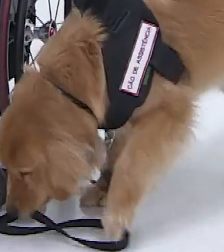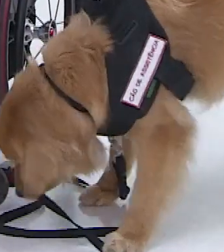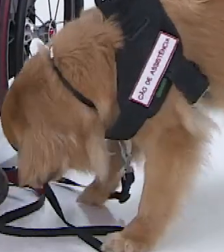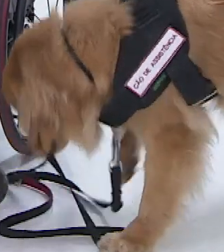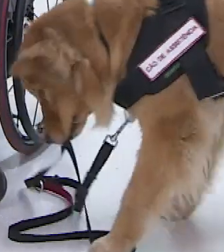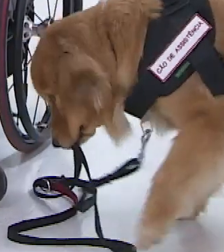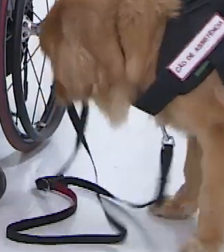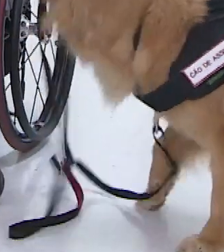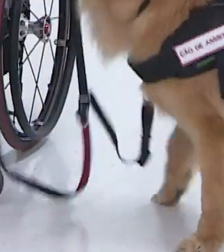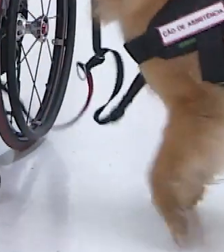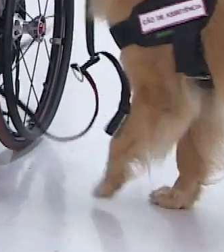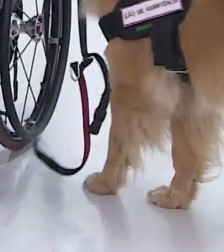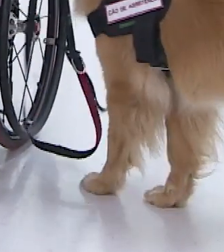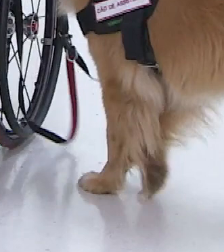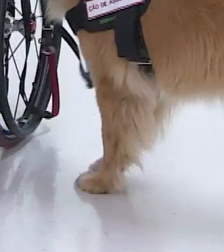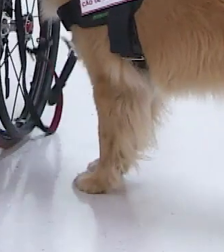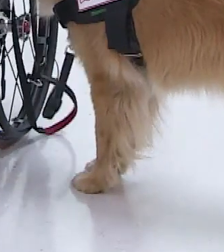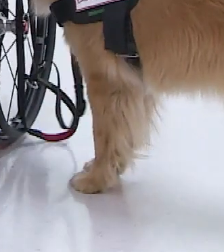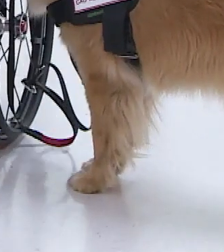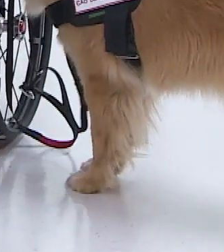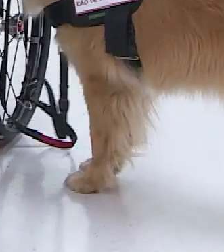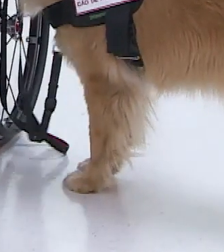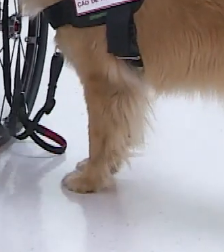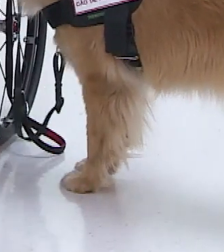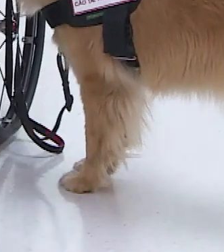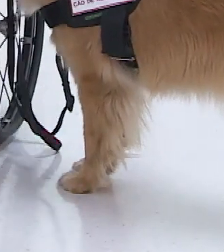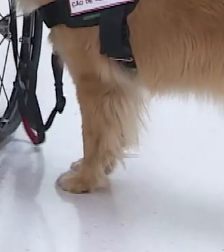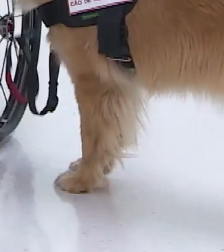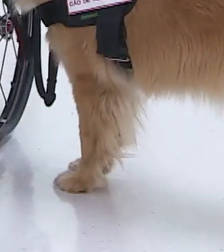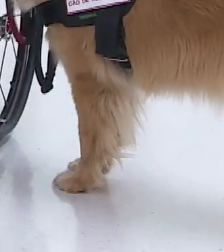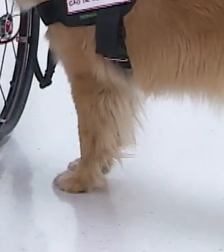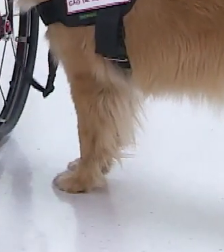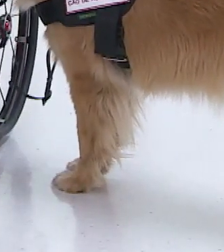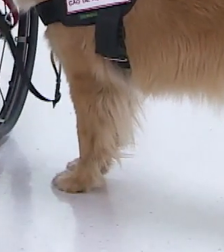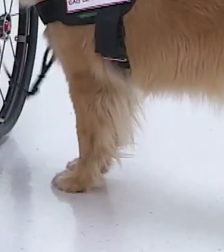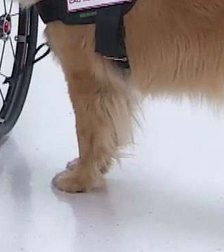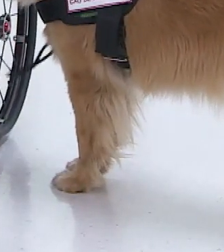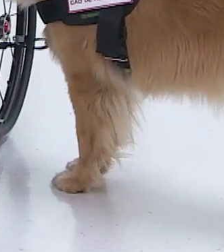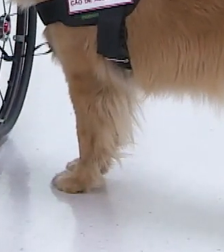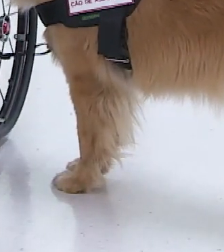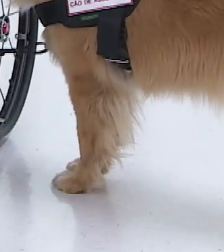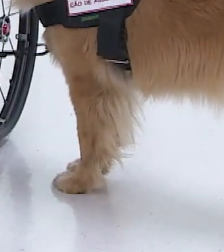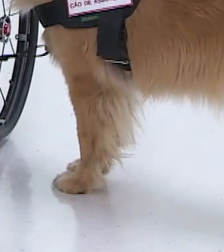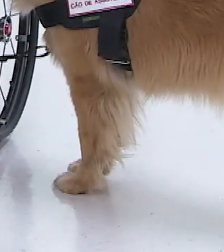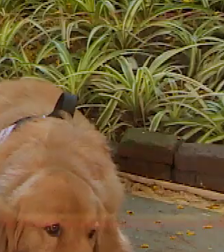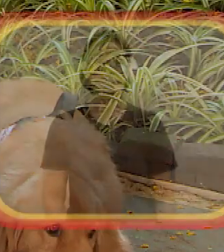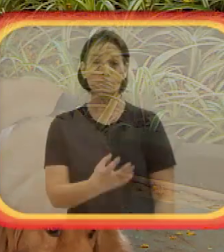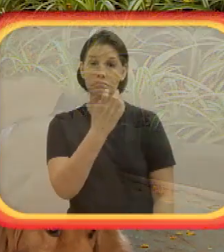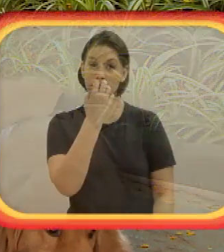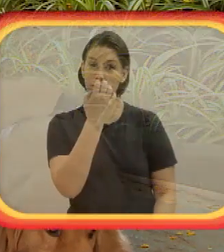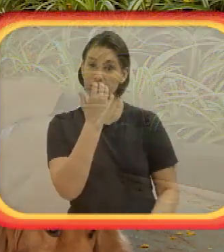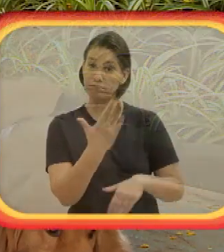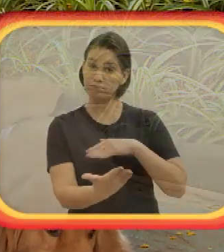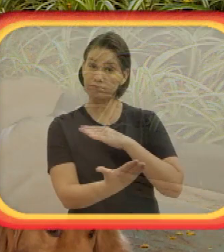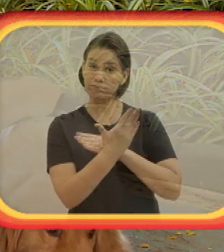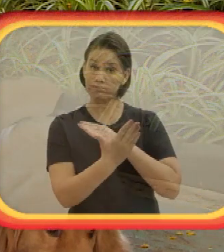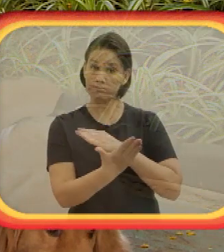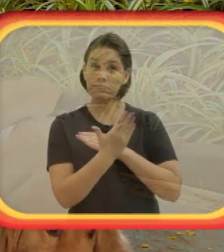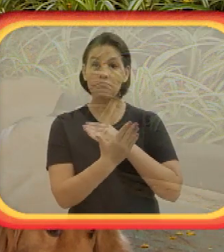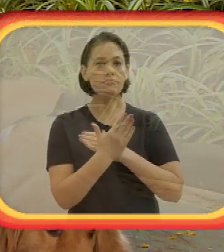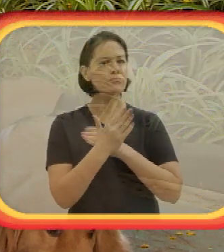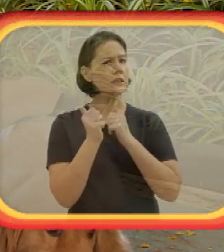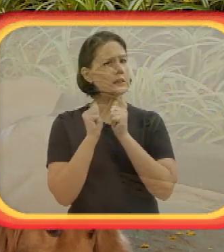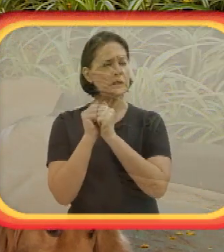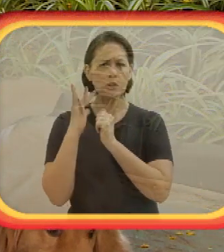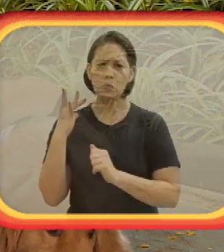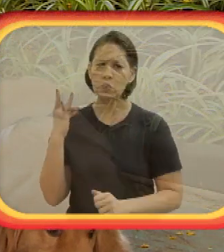Ela pega e me entrega na mesma hora. Um cão de assistência fica com o